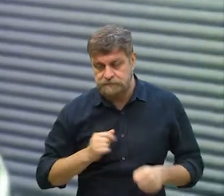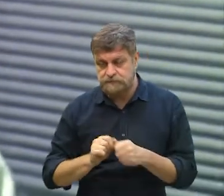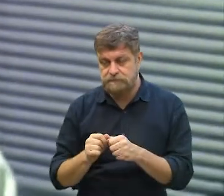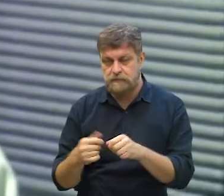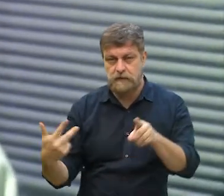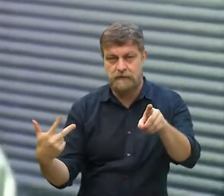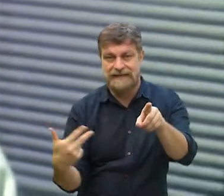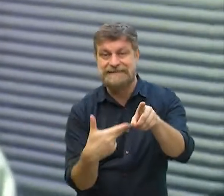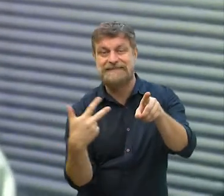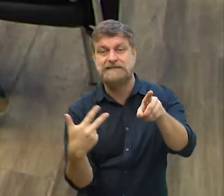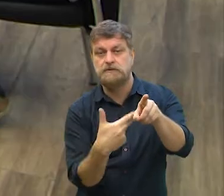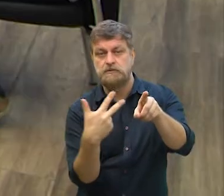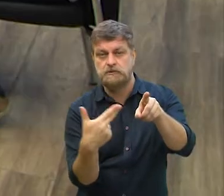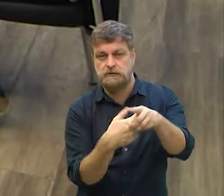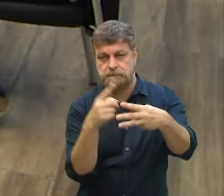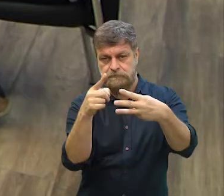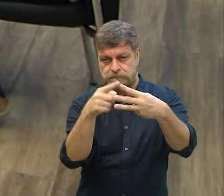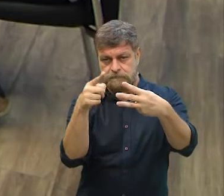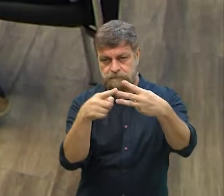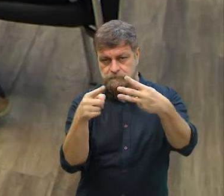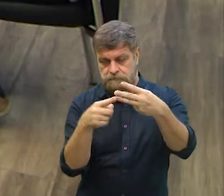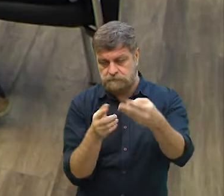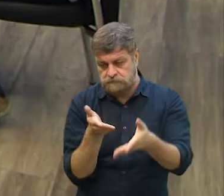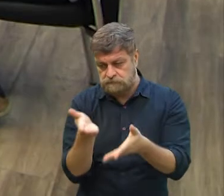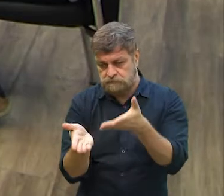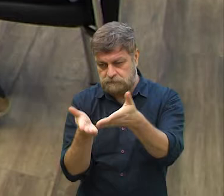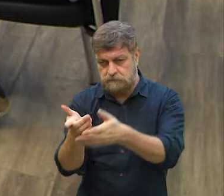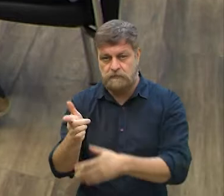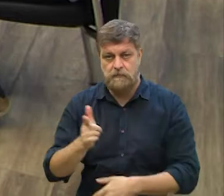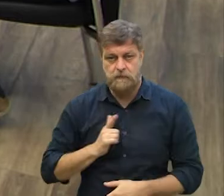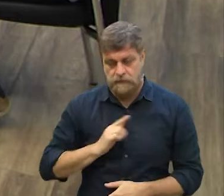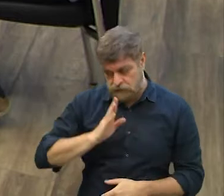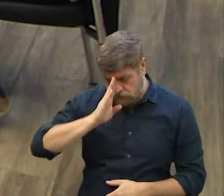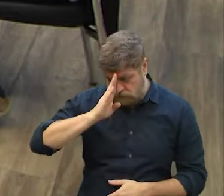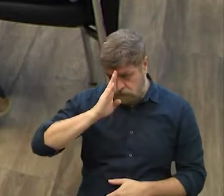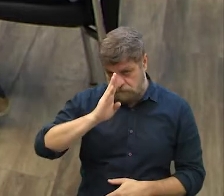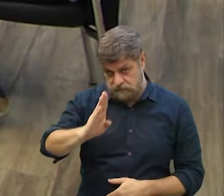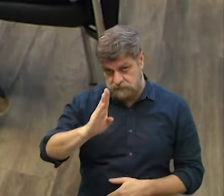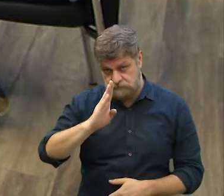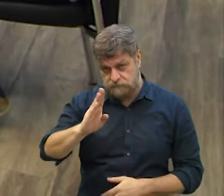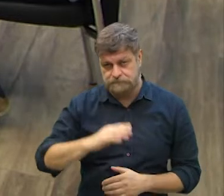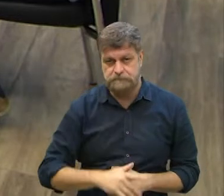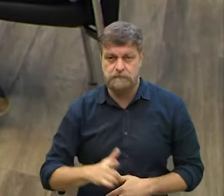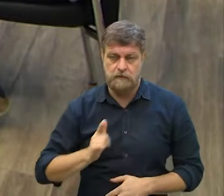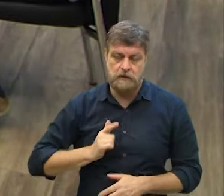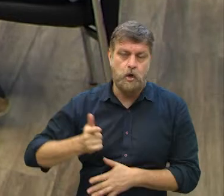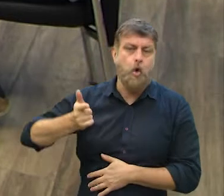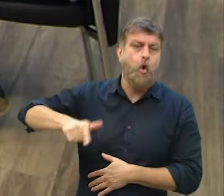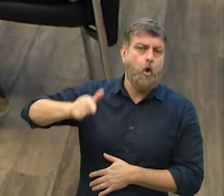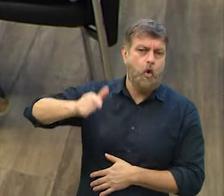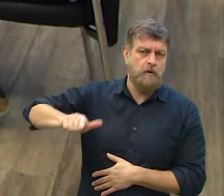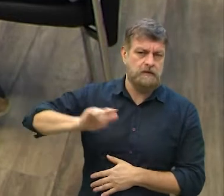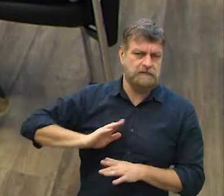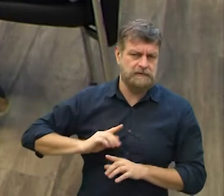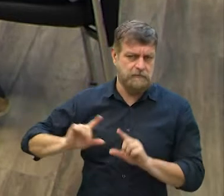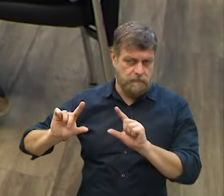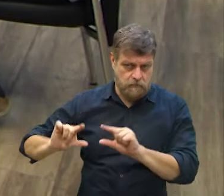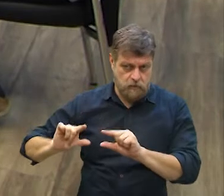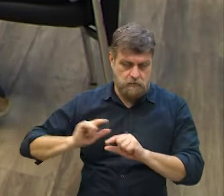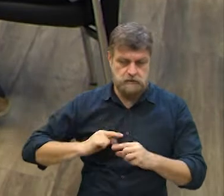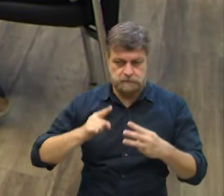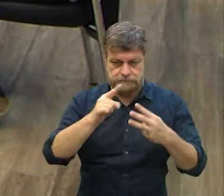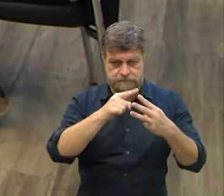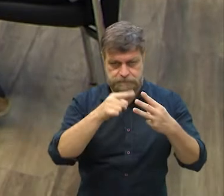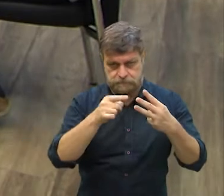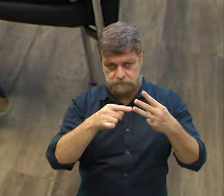vai fazer uma cirurgia, que são as 3 modalidades de tratamento que a gente tem principais aí para o câncer de próstata. Tem outras, mas são menos